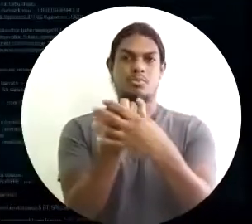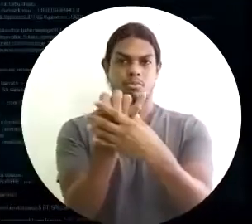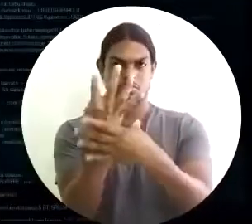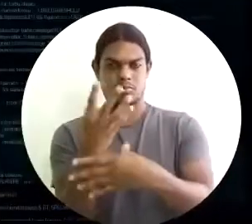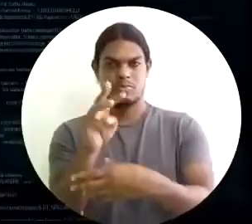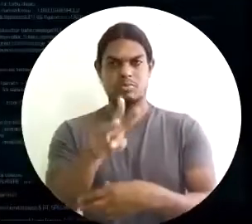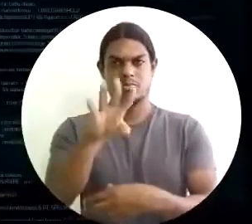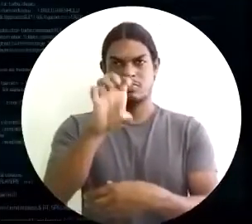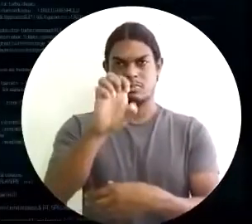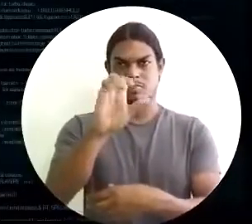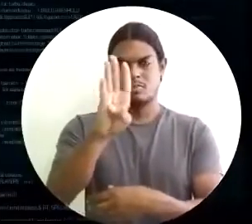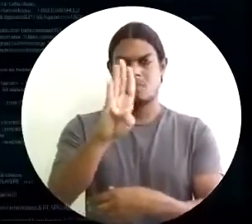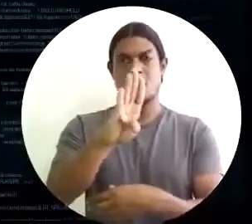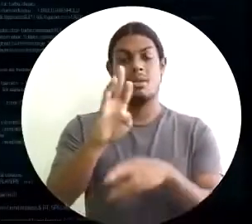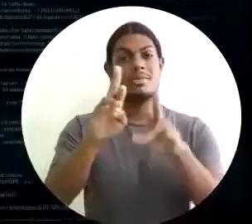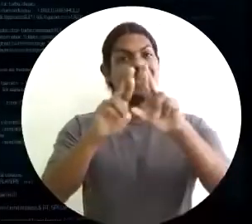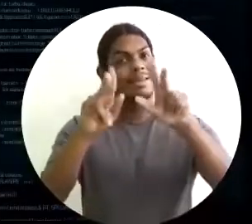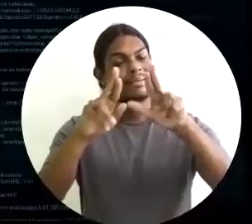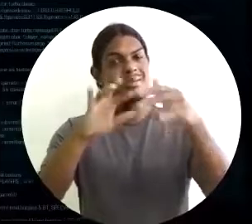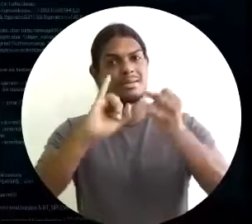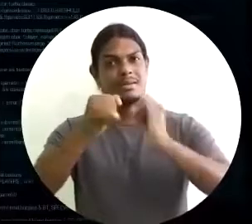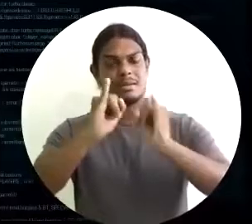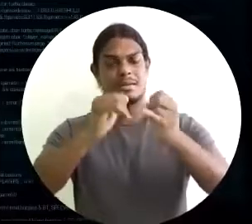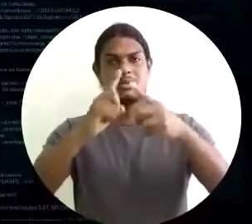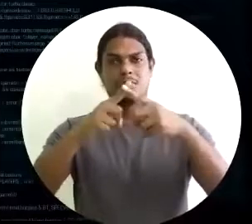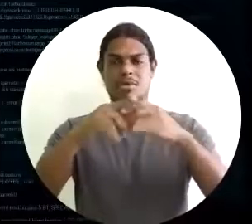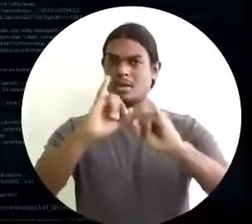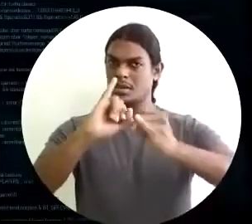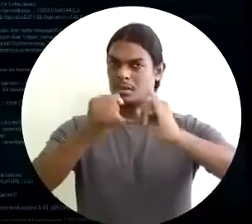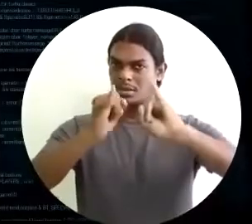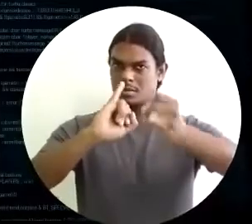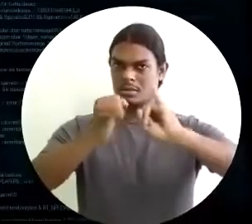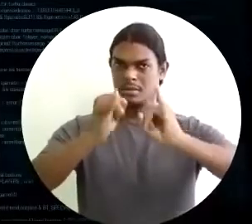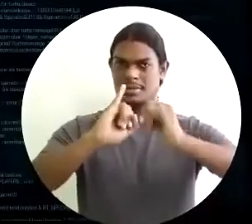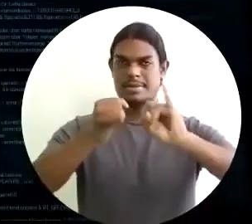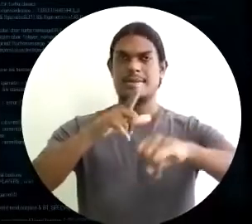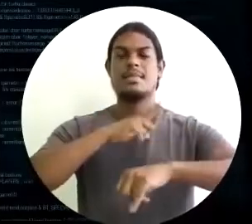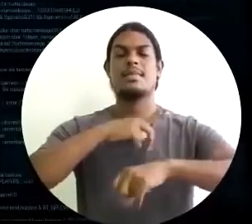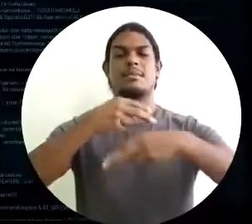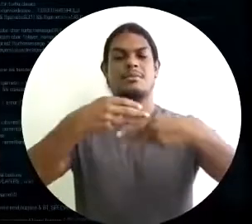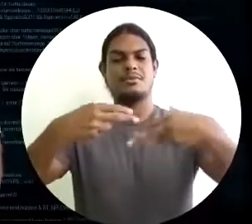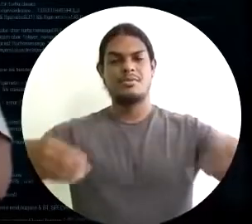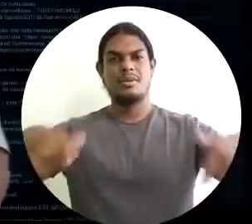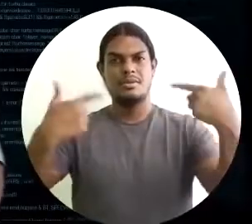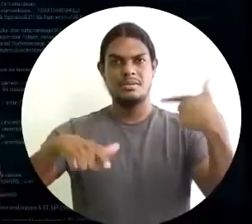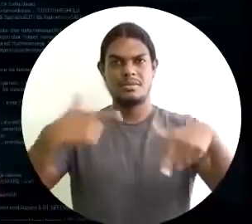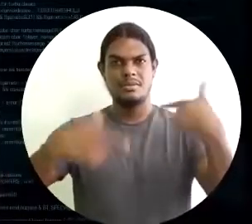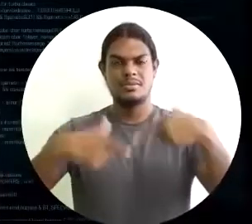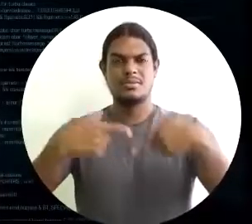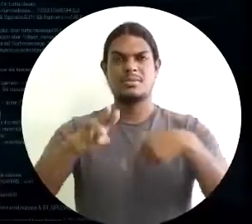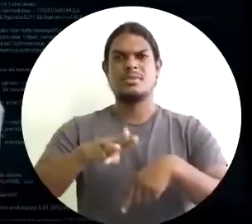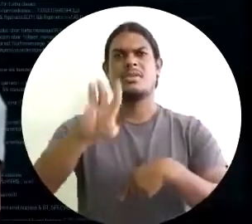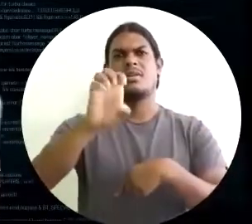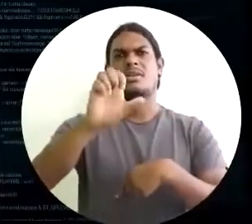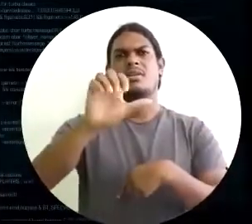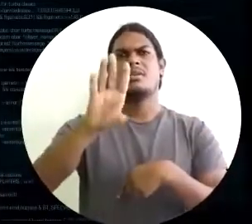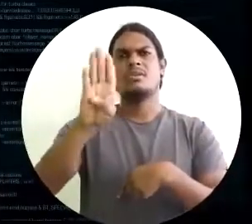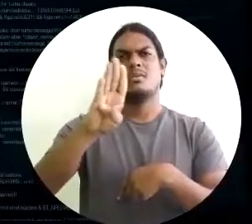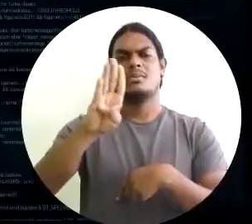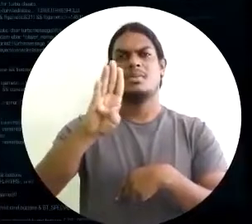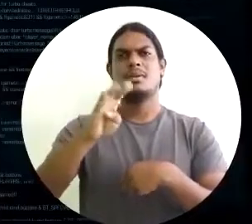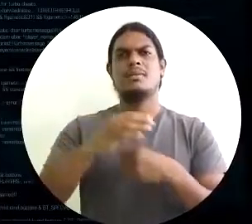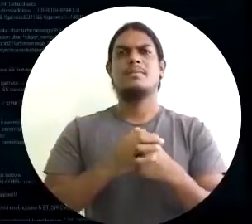coisas diferentes. A internet ela é a estrutura, que temos vários serviços. E a web, ela é